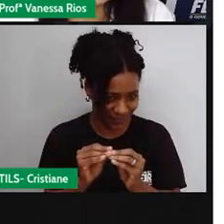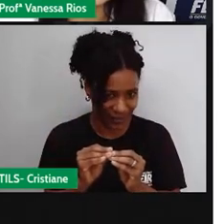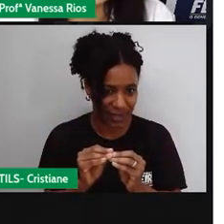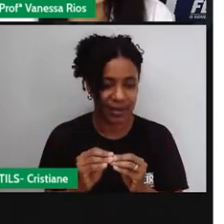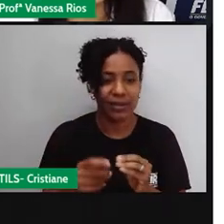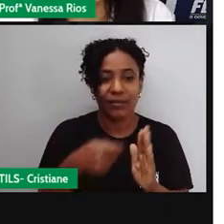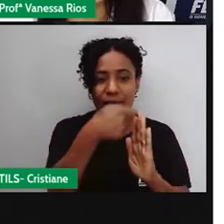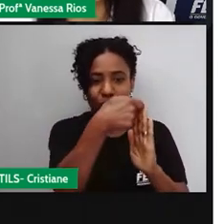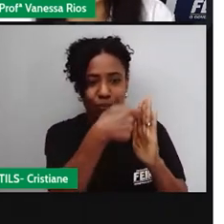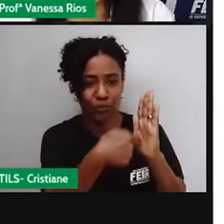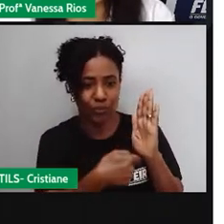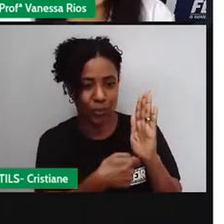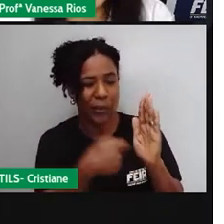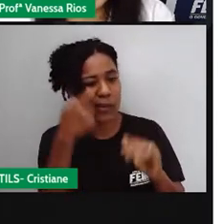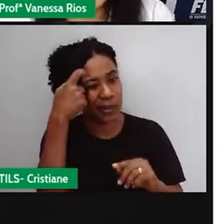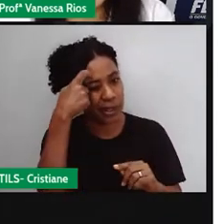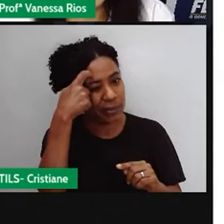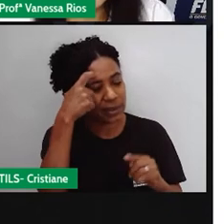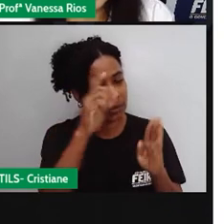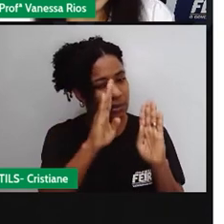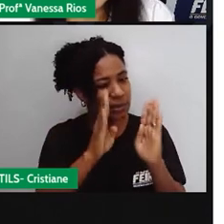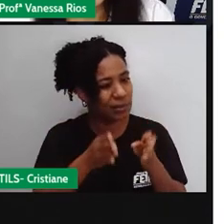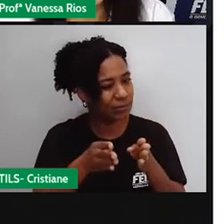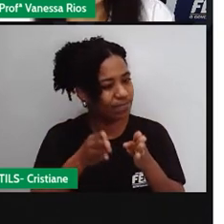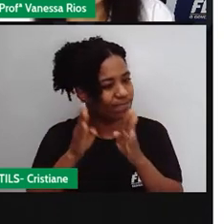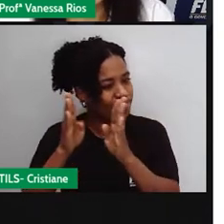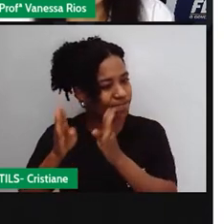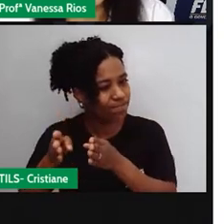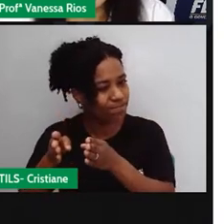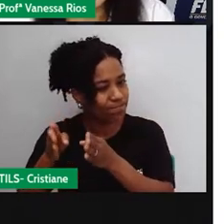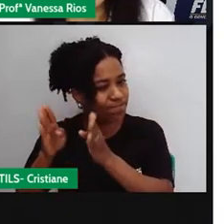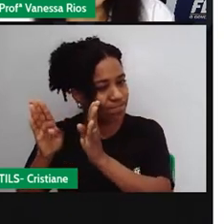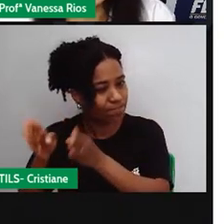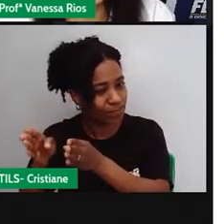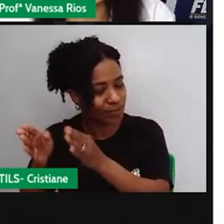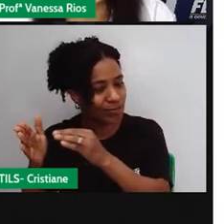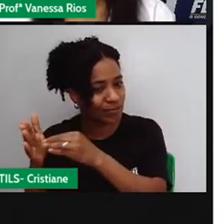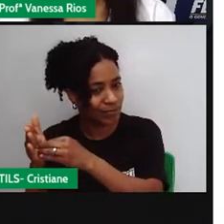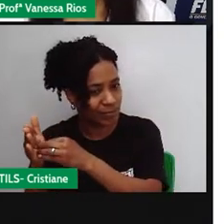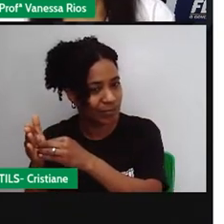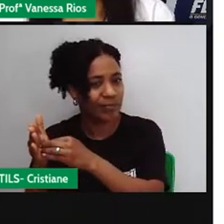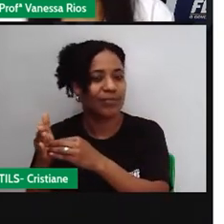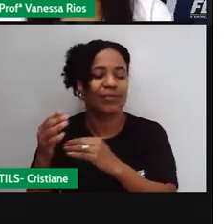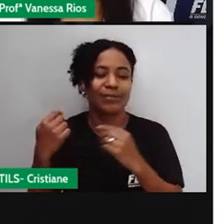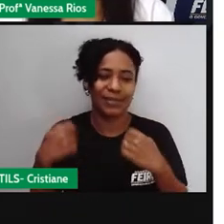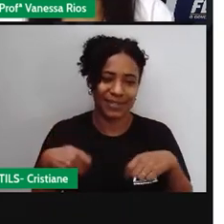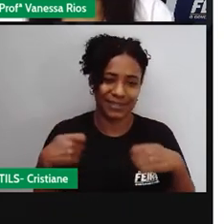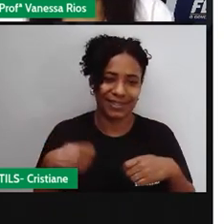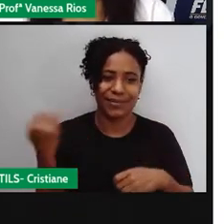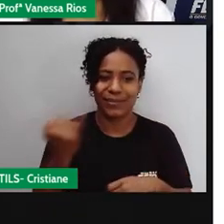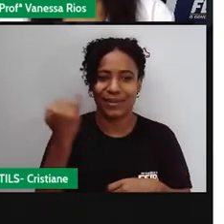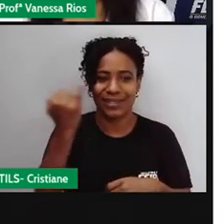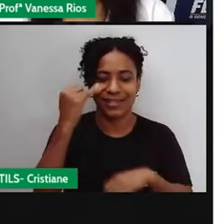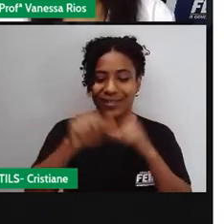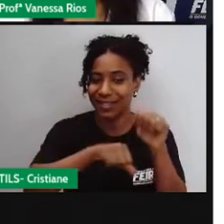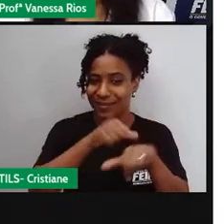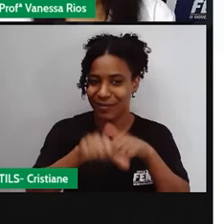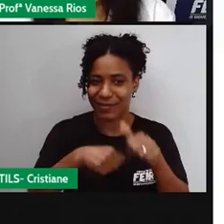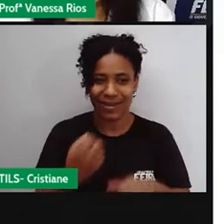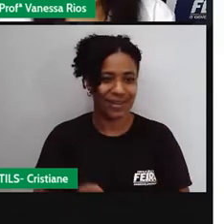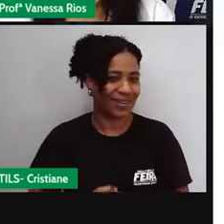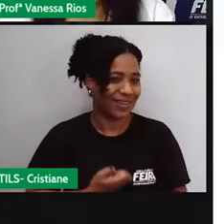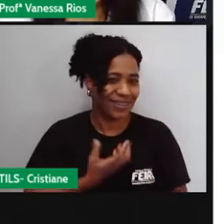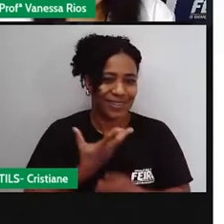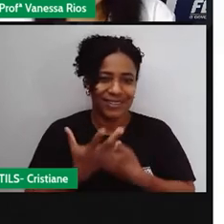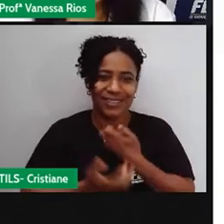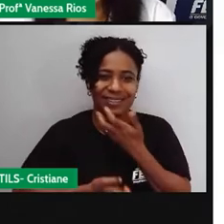ou apenas na sua mente do início, meio e fim do texto, que será transformado em poesia. Isso é